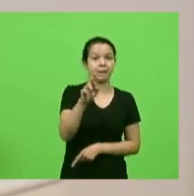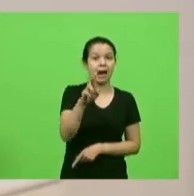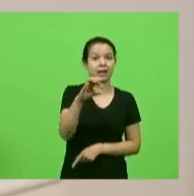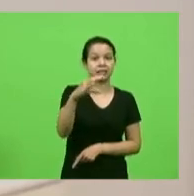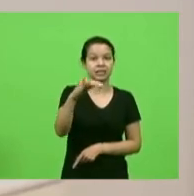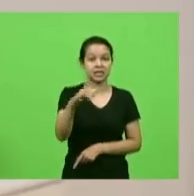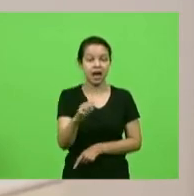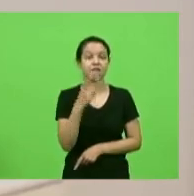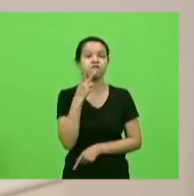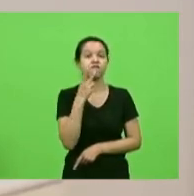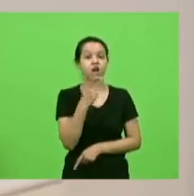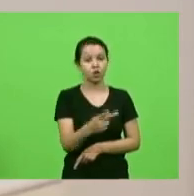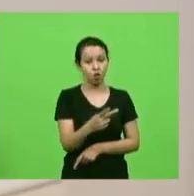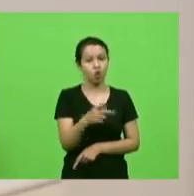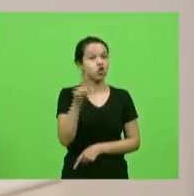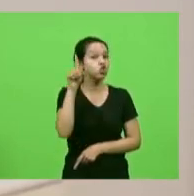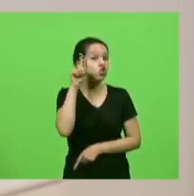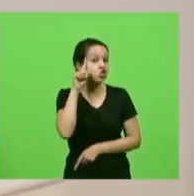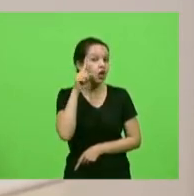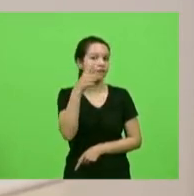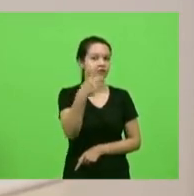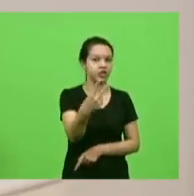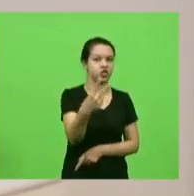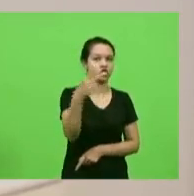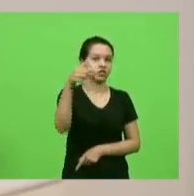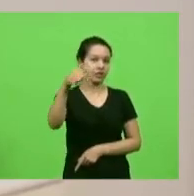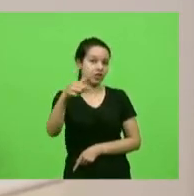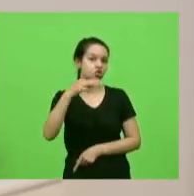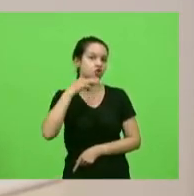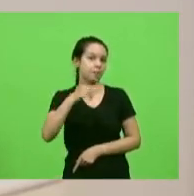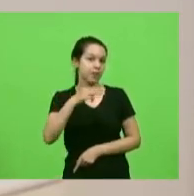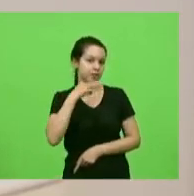que foi dia 27 de março.